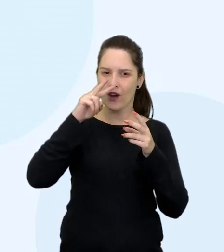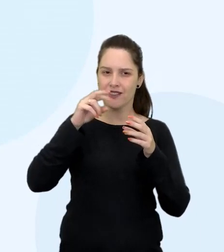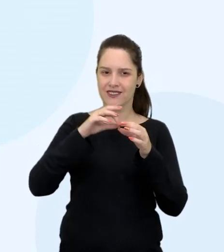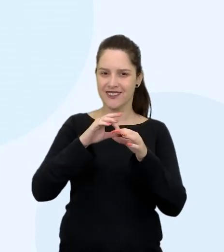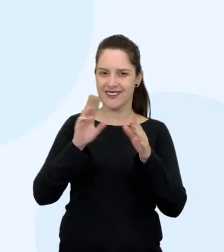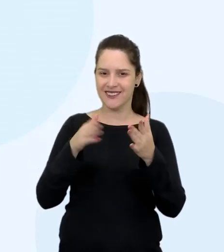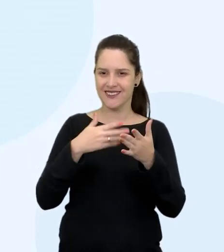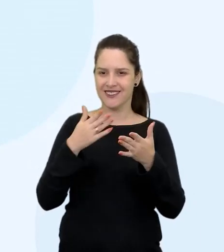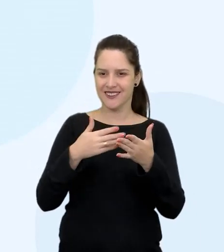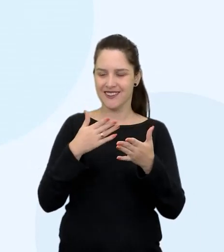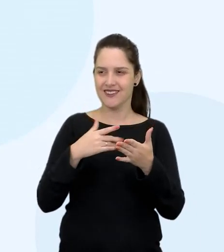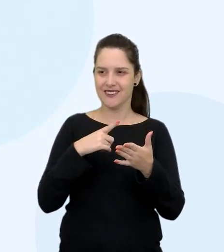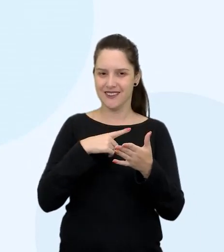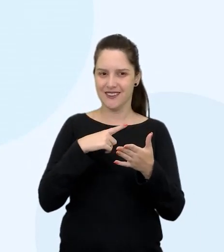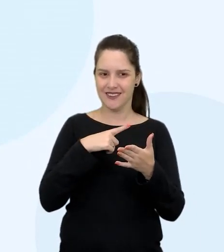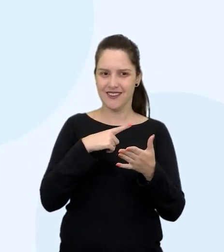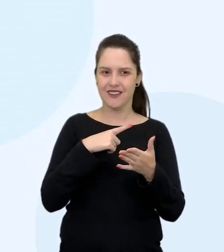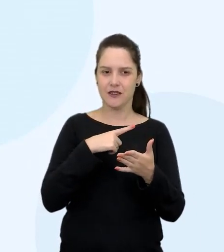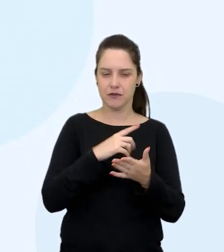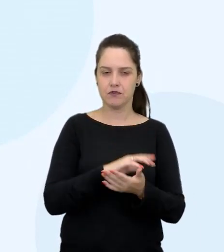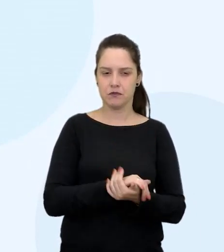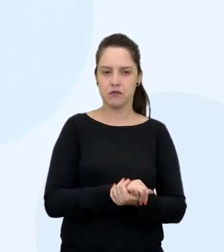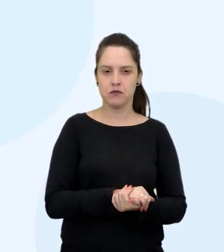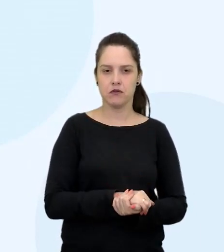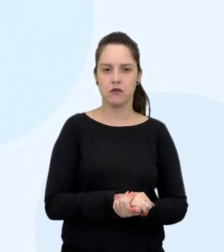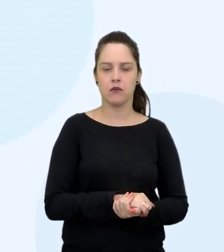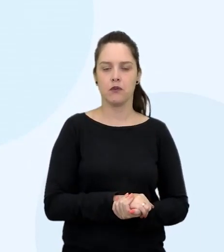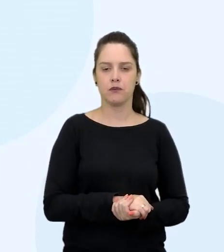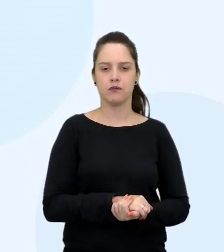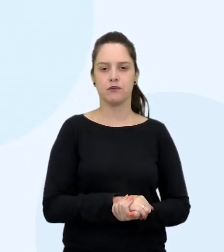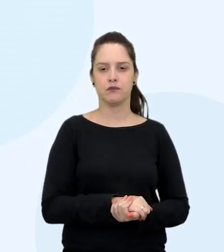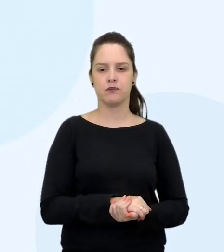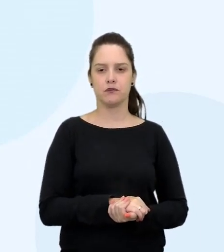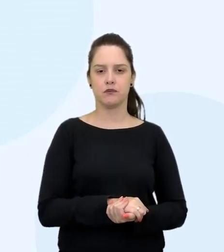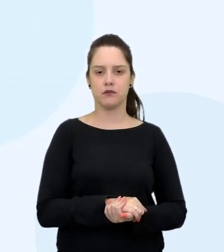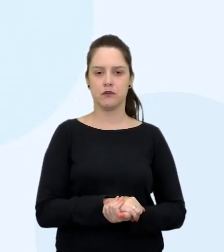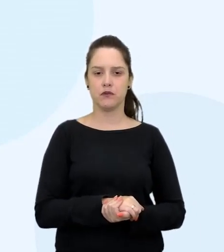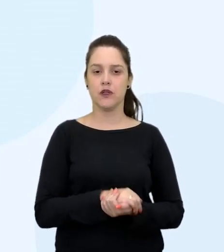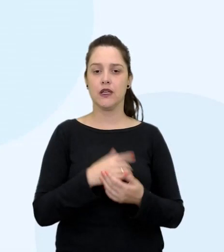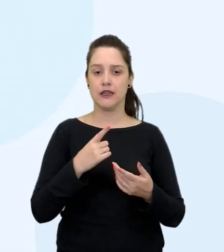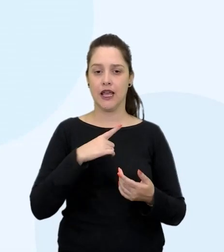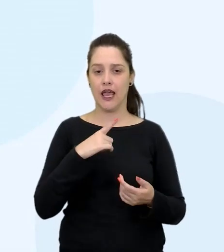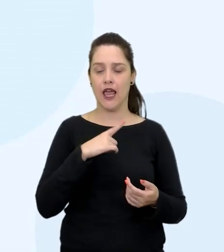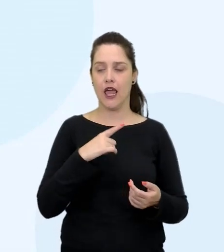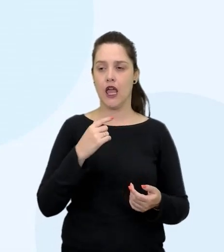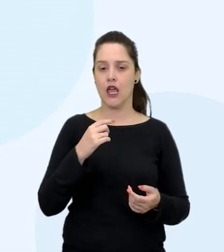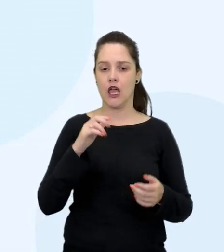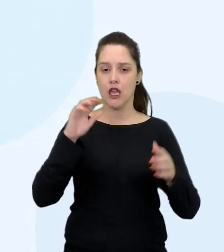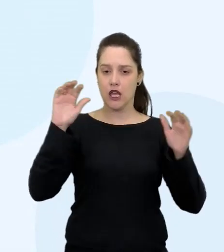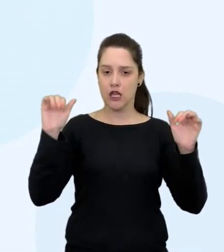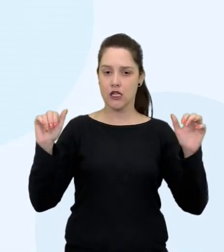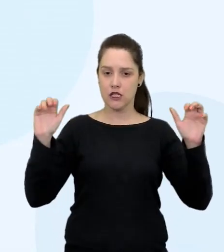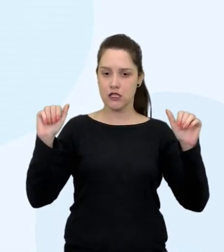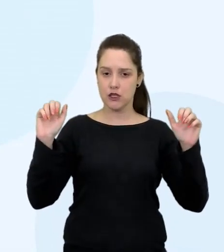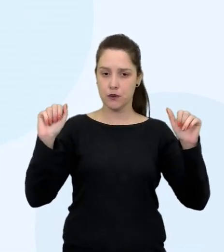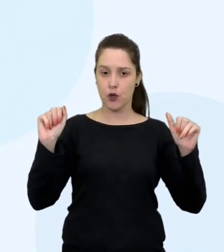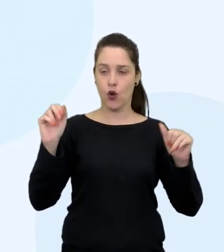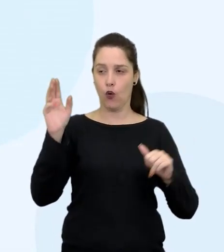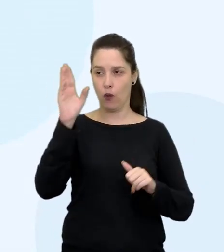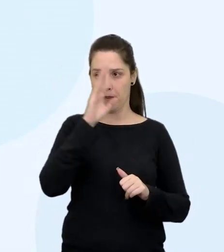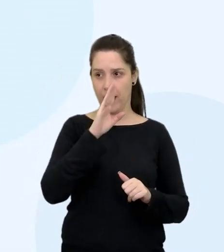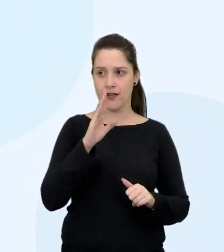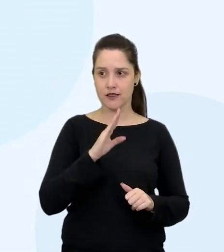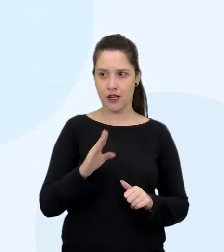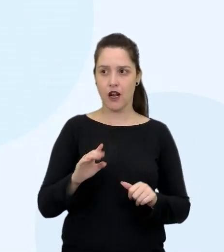link a referência da versão original em espanhol, tem a versão brasileira,